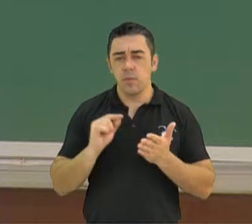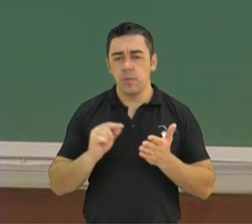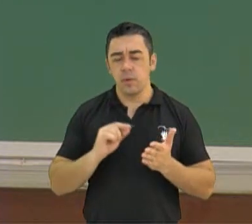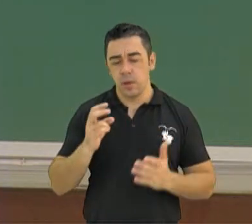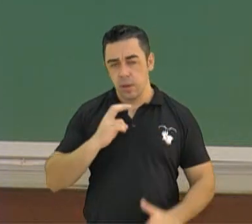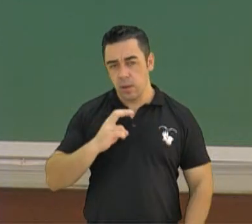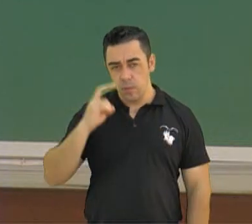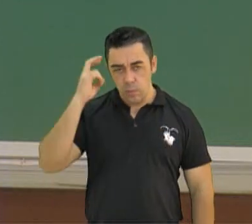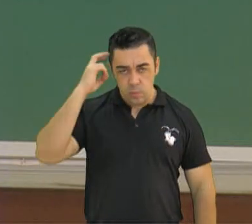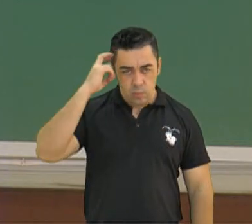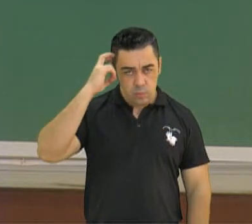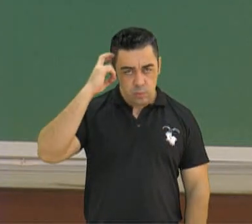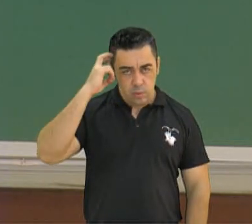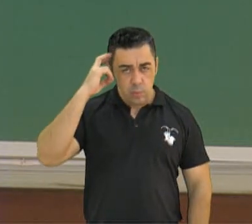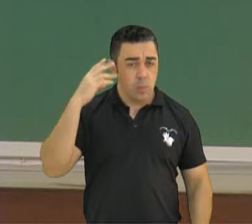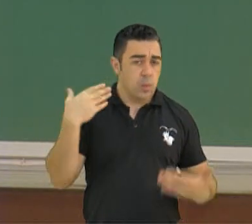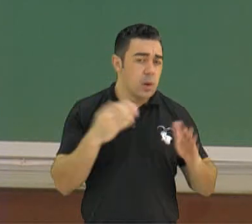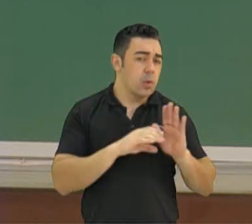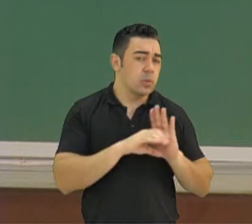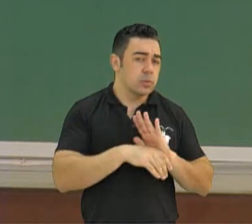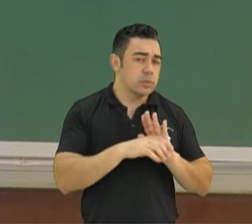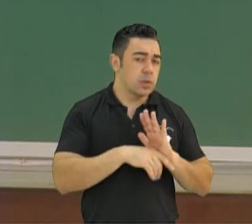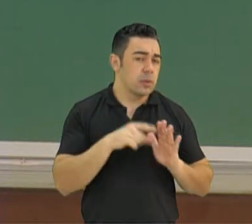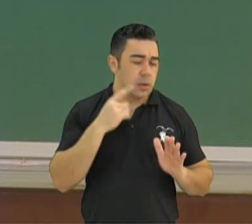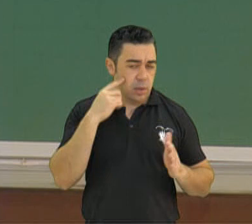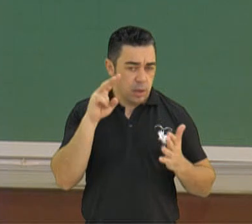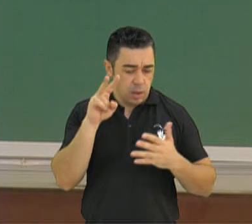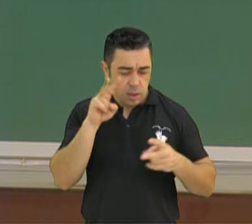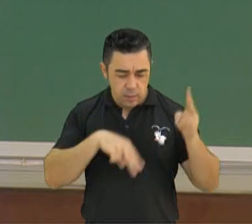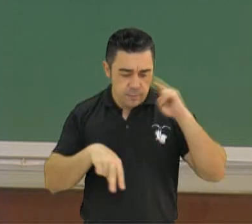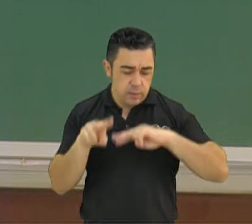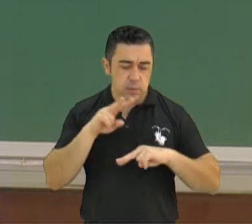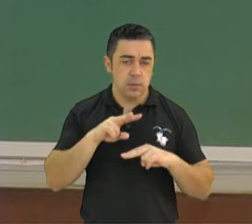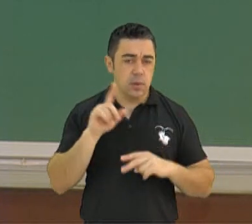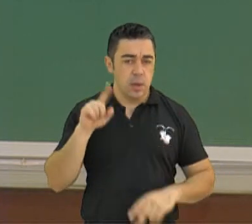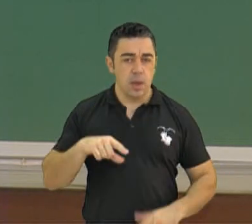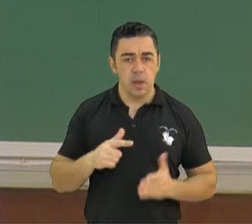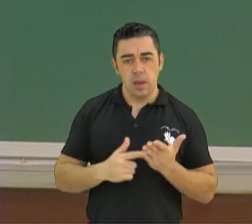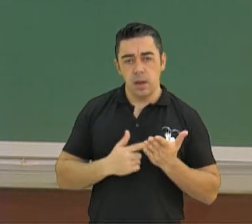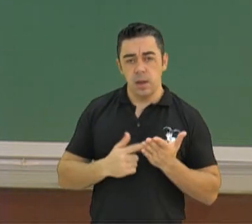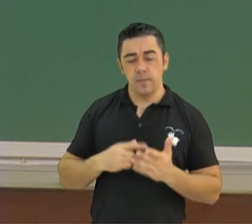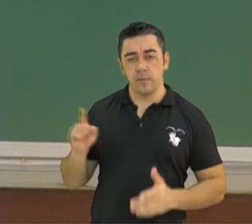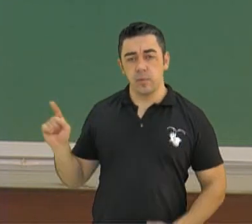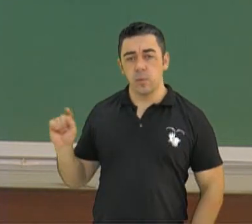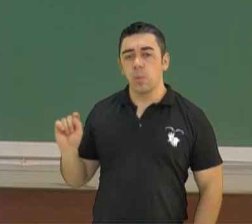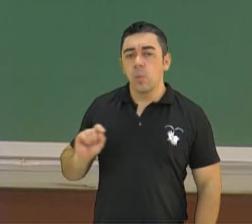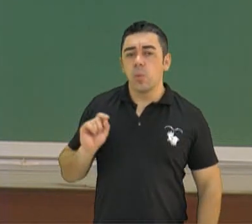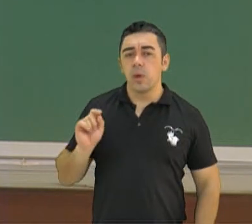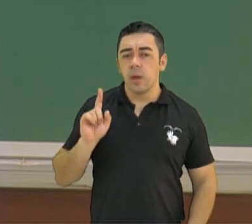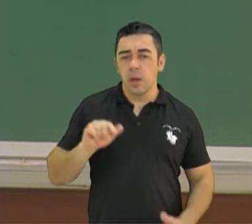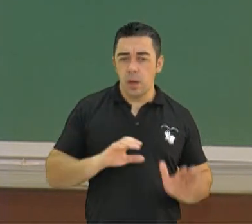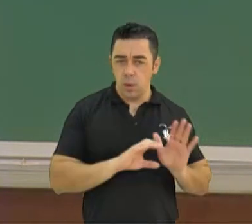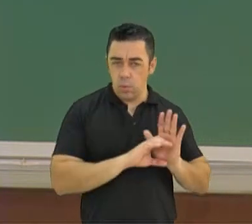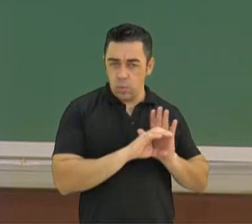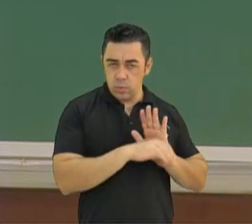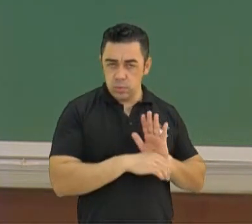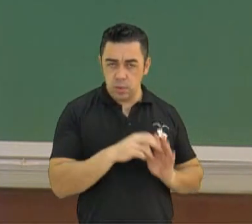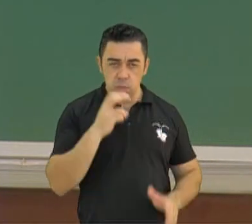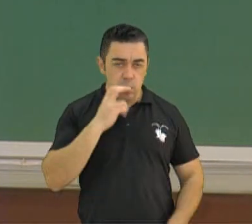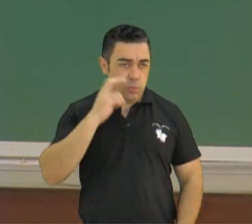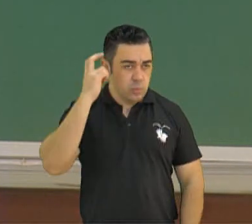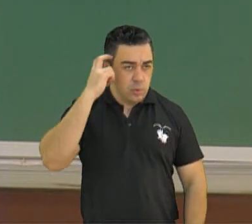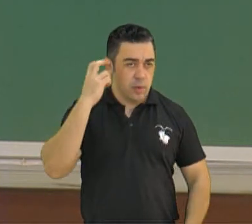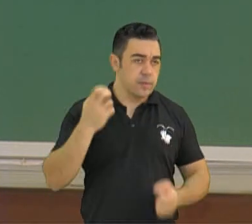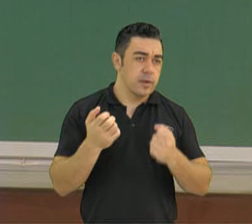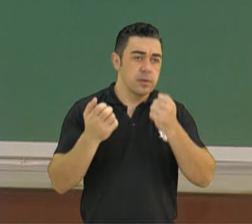nas ciências sociais. Ele faz uma revisão crítica desse conceito no livro Ensaios sobre o Conceito de Cultura.